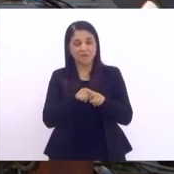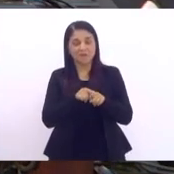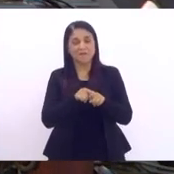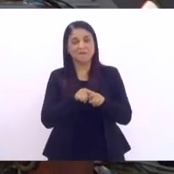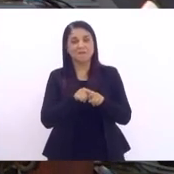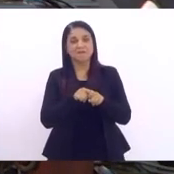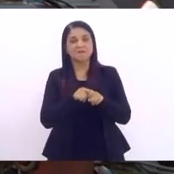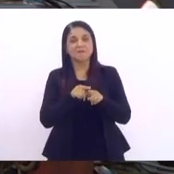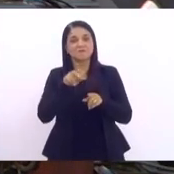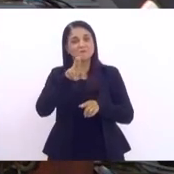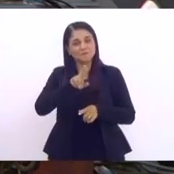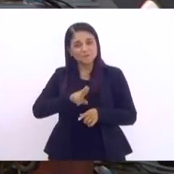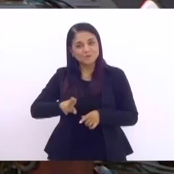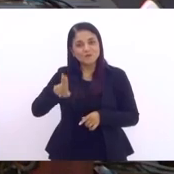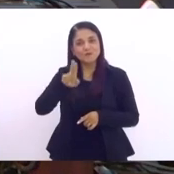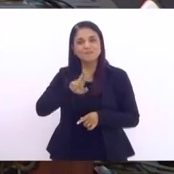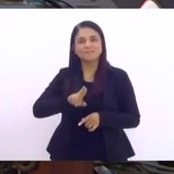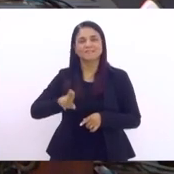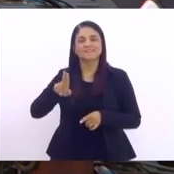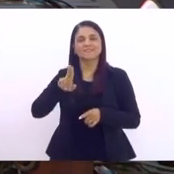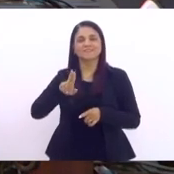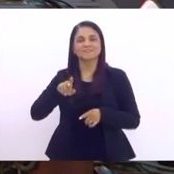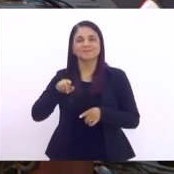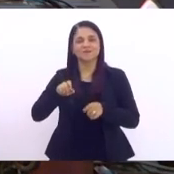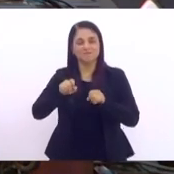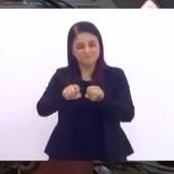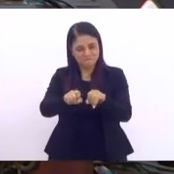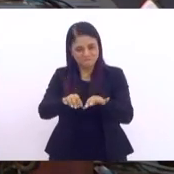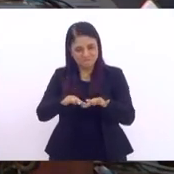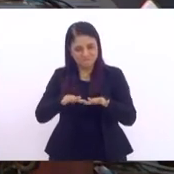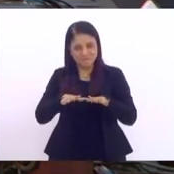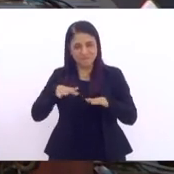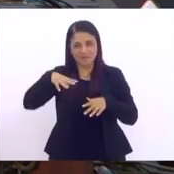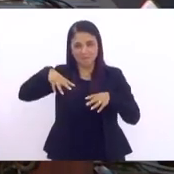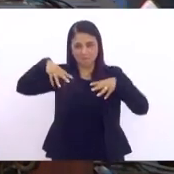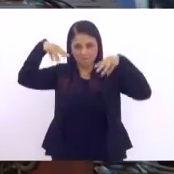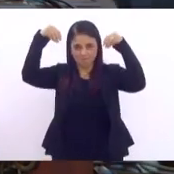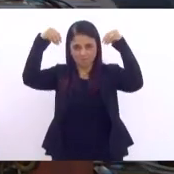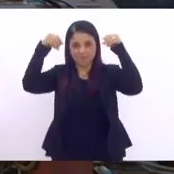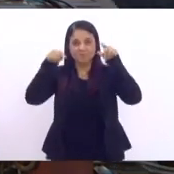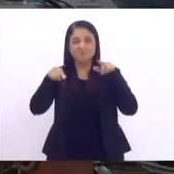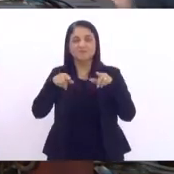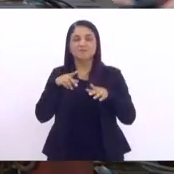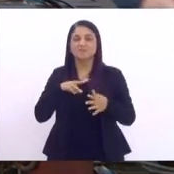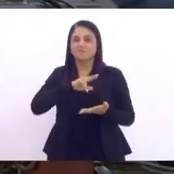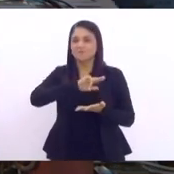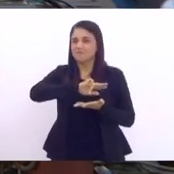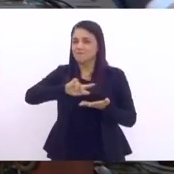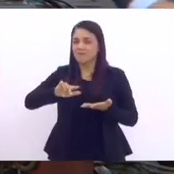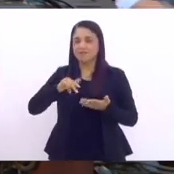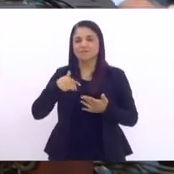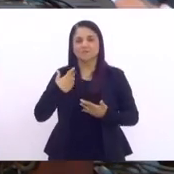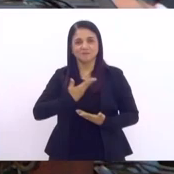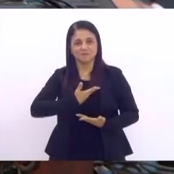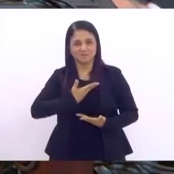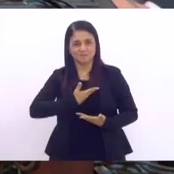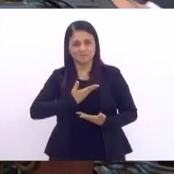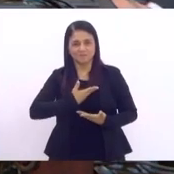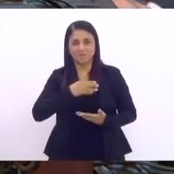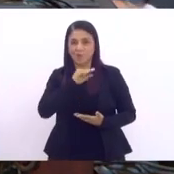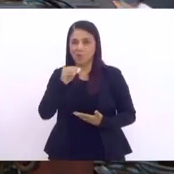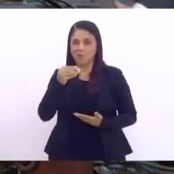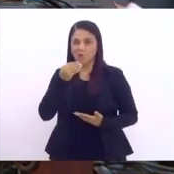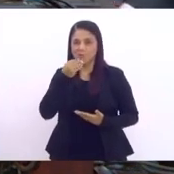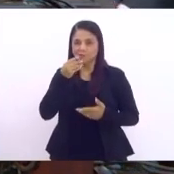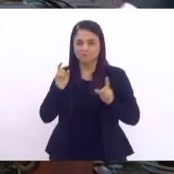desse belo plenário, dessa casa, em que muitos colegas aqui, eu tive a oportunidade no mandato passado, deputado